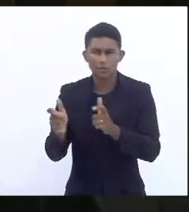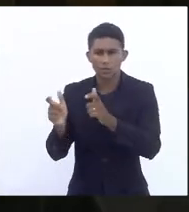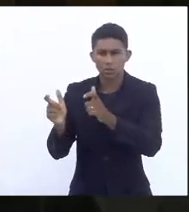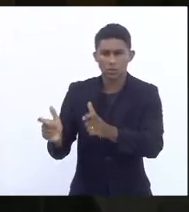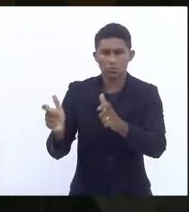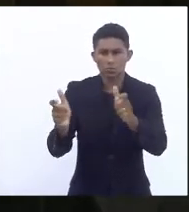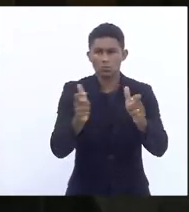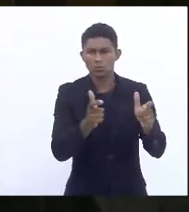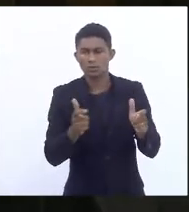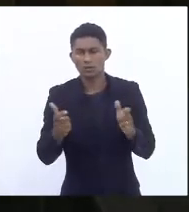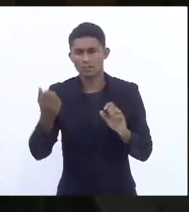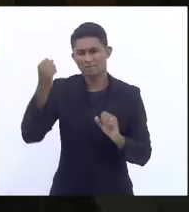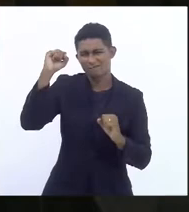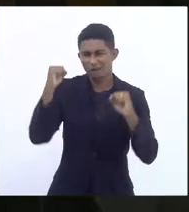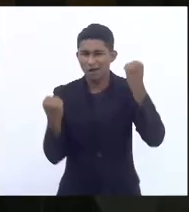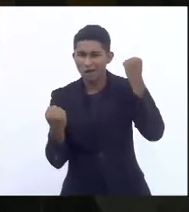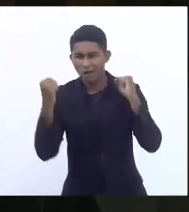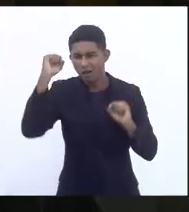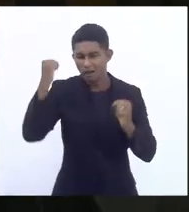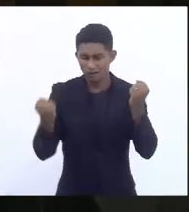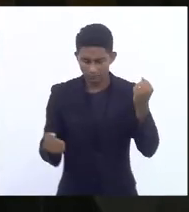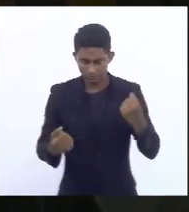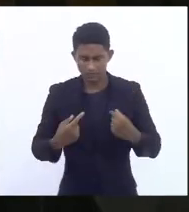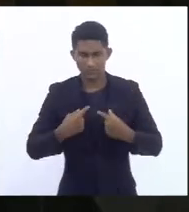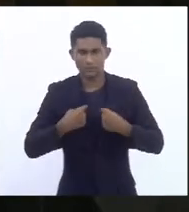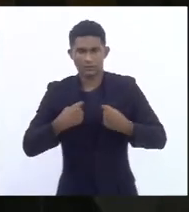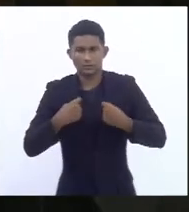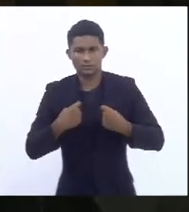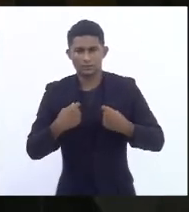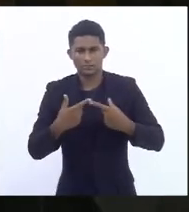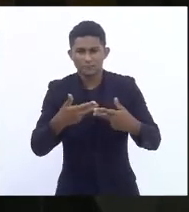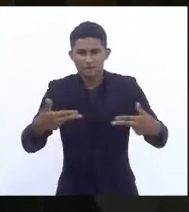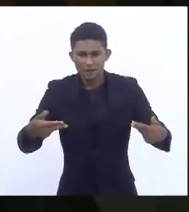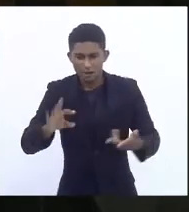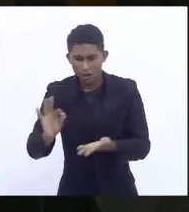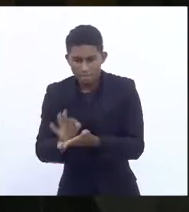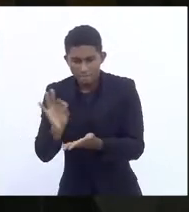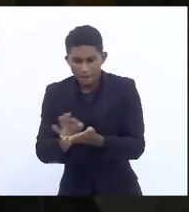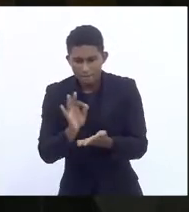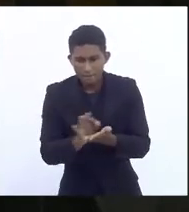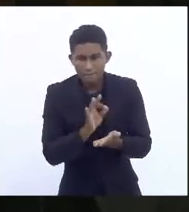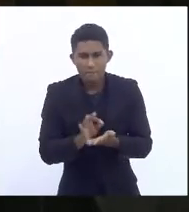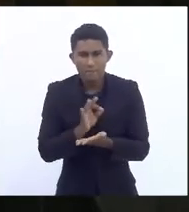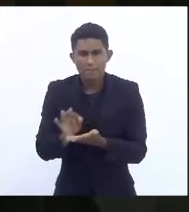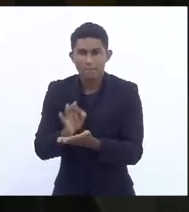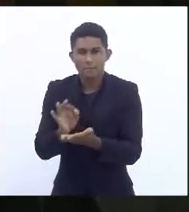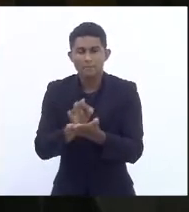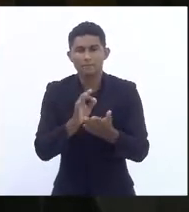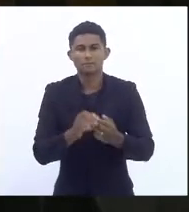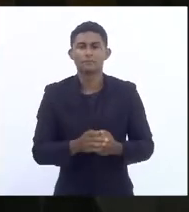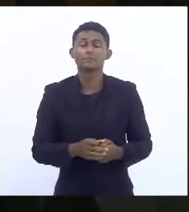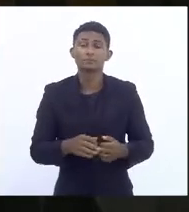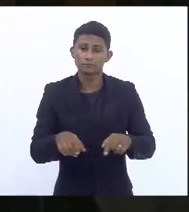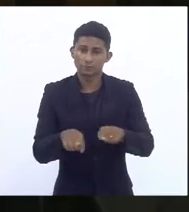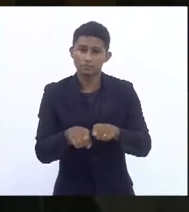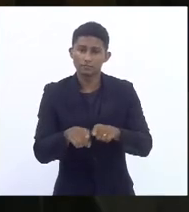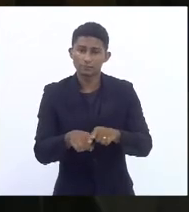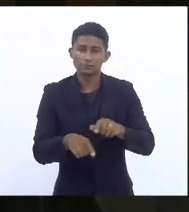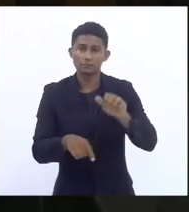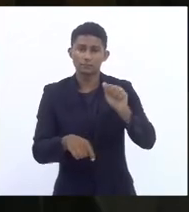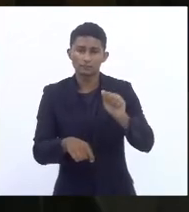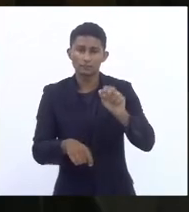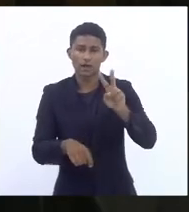estabelecimentos fabricantes de produtos têxteis, de confecções e aviamentos